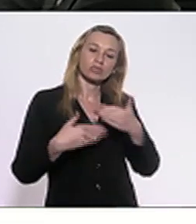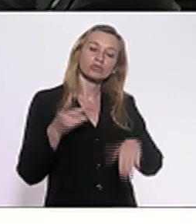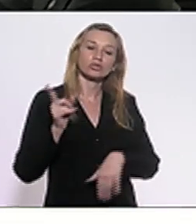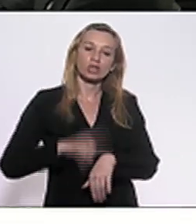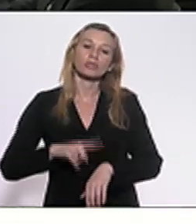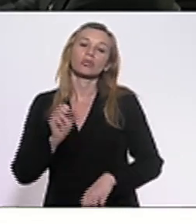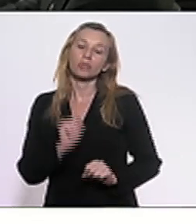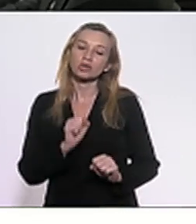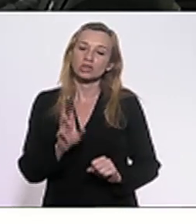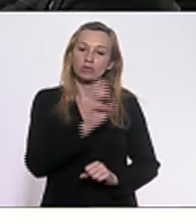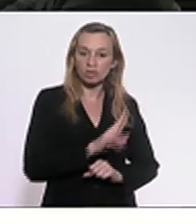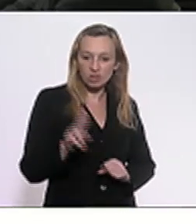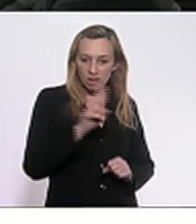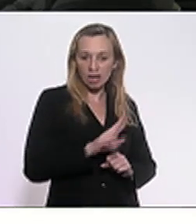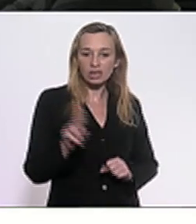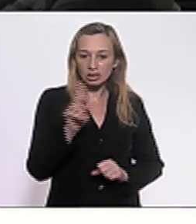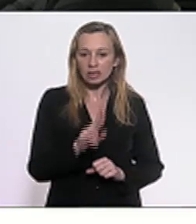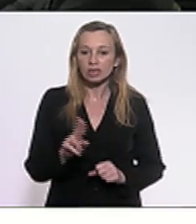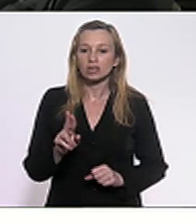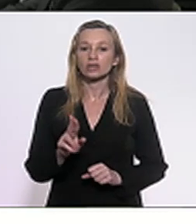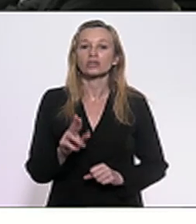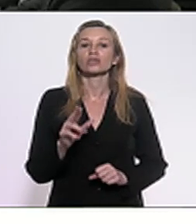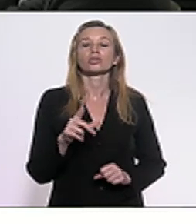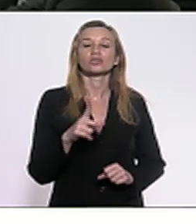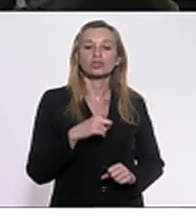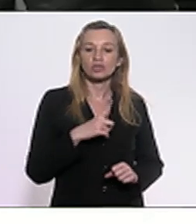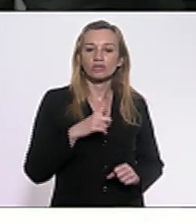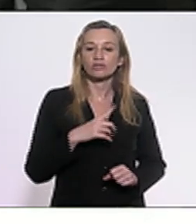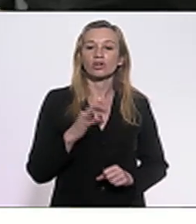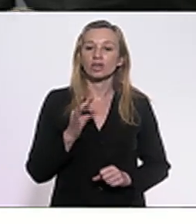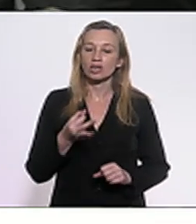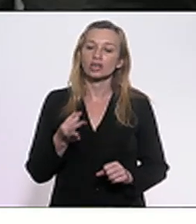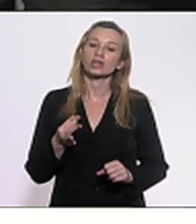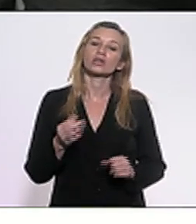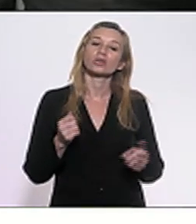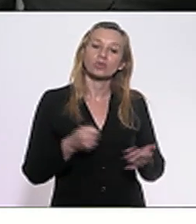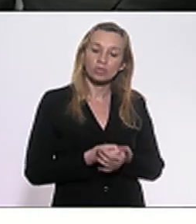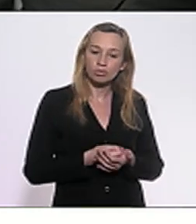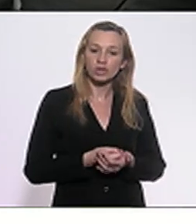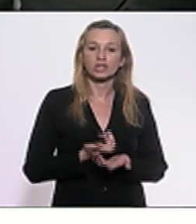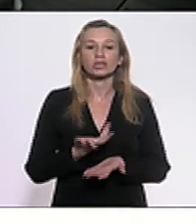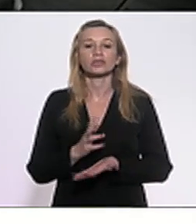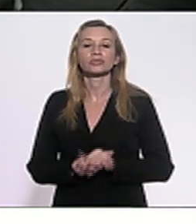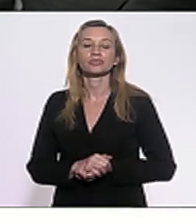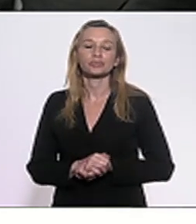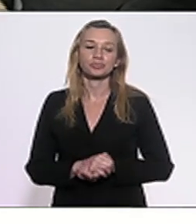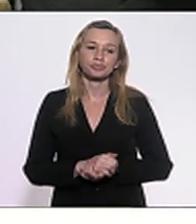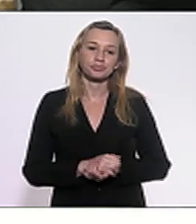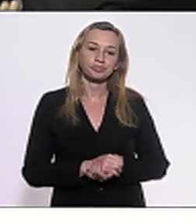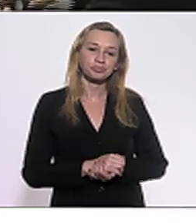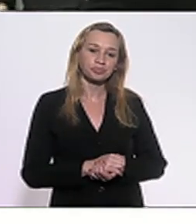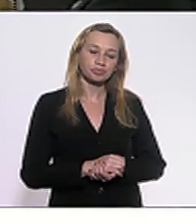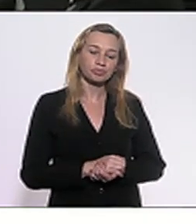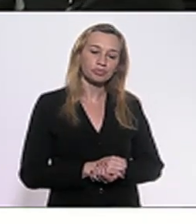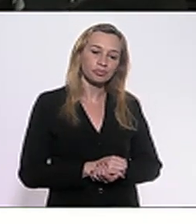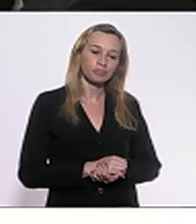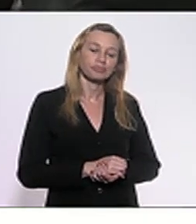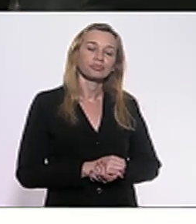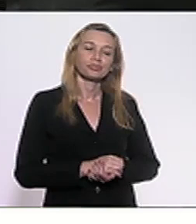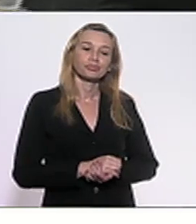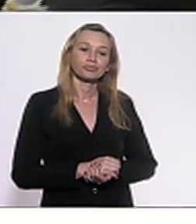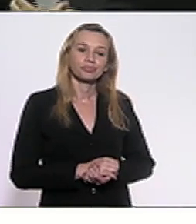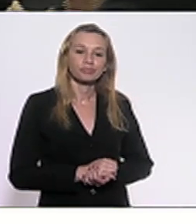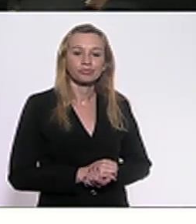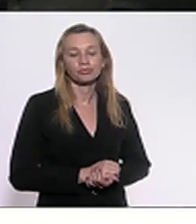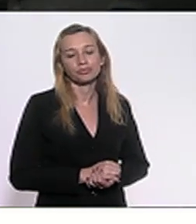ser utilizadas, quando elas estiverem, de fato, ingressando nas nossas bases de dados, ser utilizadas assim que, de fato, elas